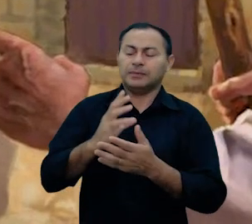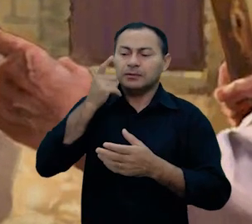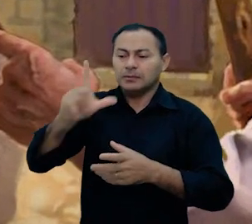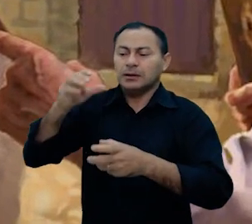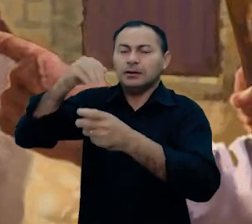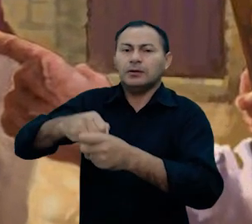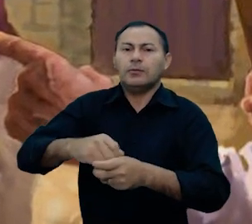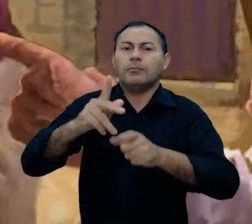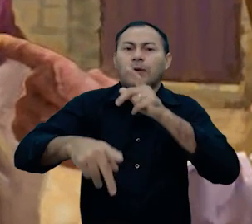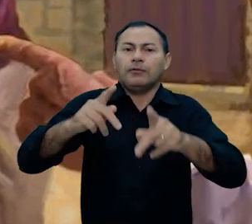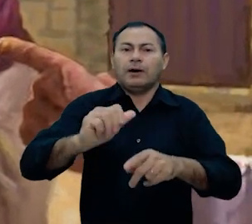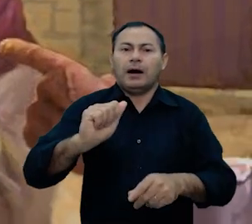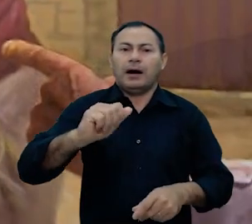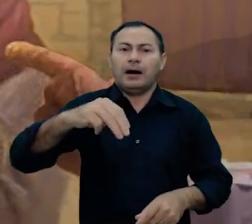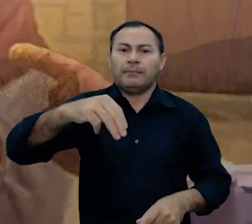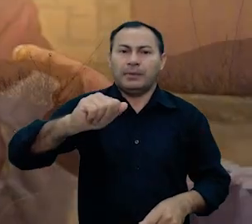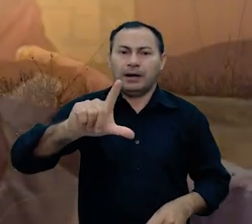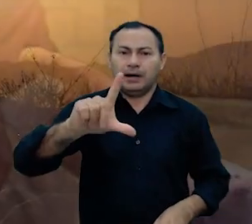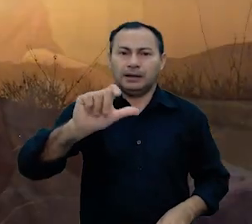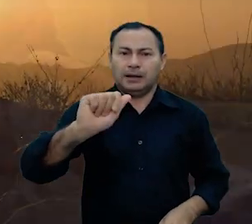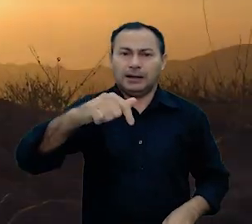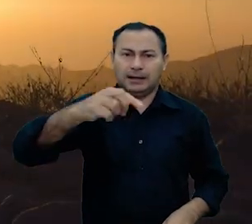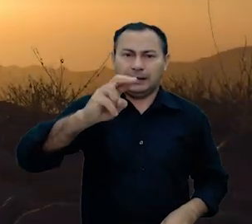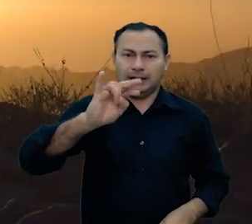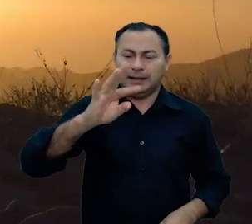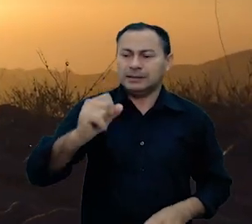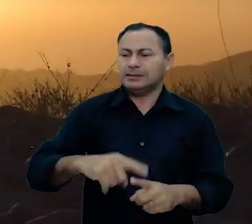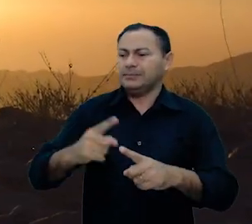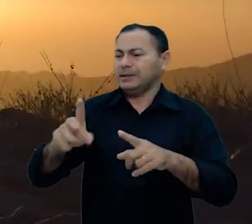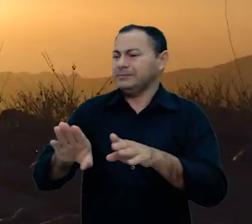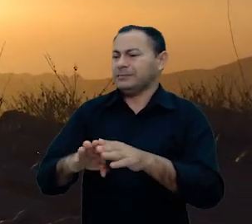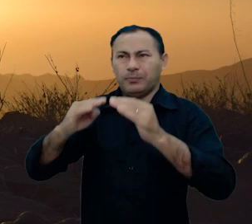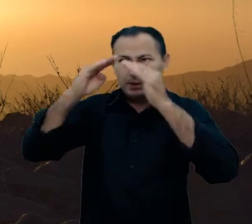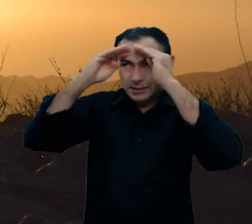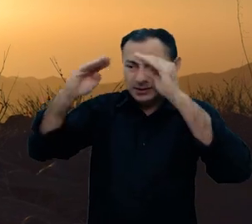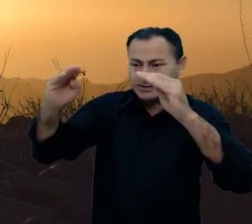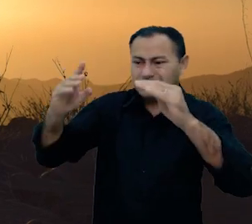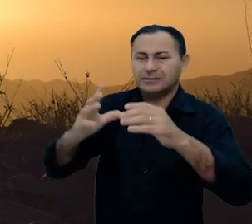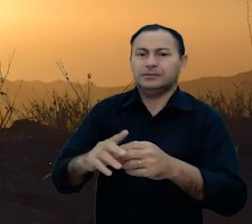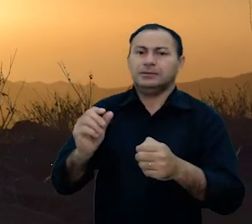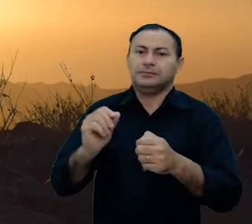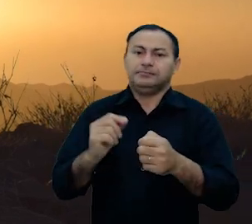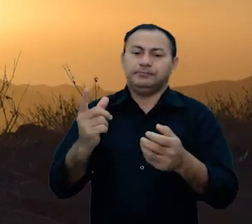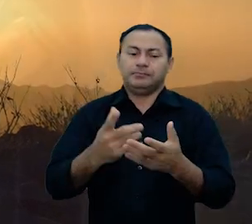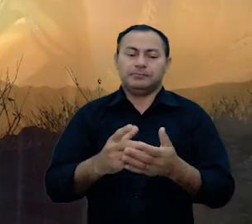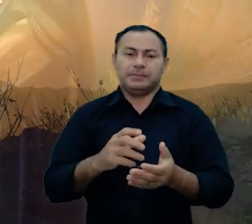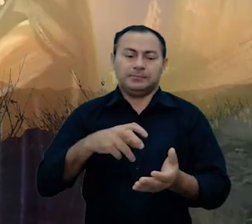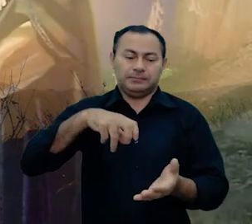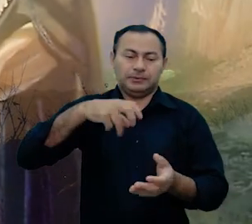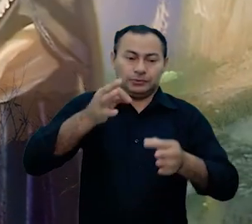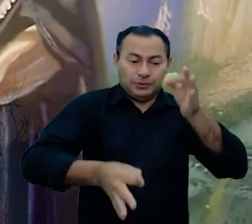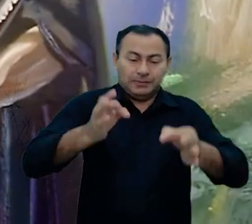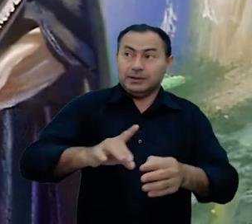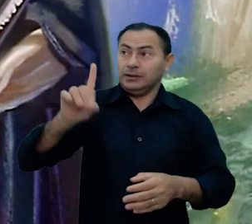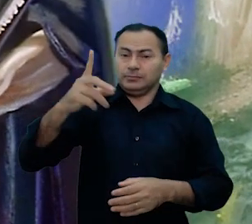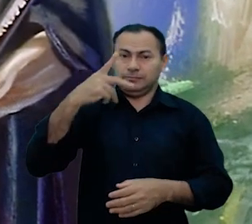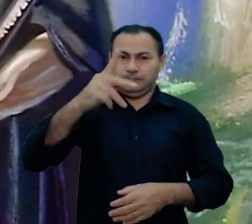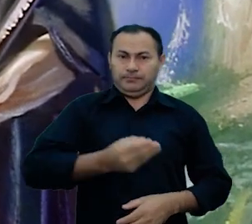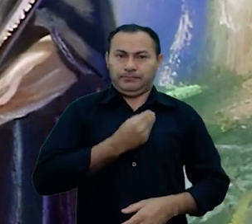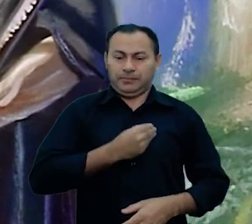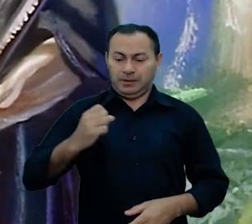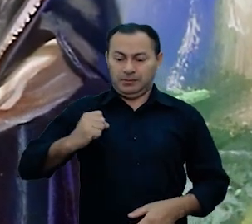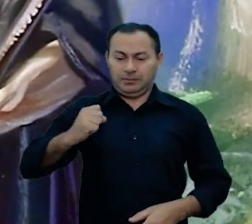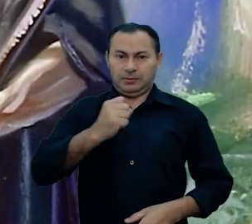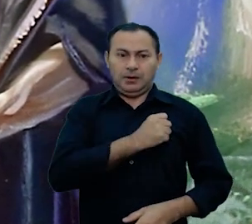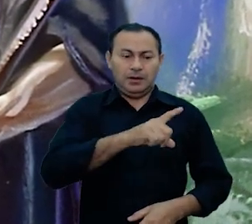amalequitas, desobedeceu novamente. Essa segunda desobediência trouxe julgamento de Deus sobre sua vida. Samuel, que tinha